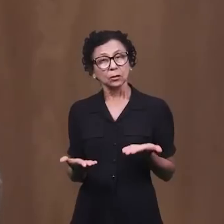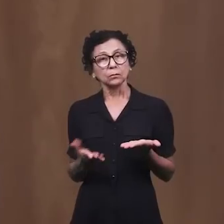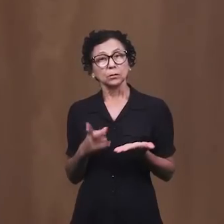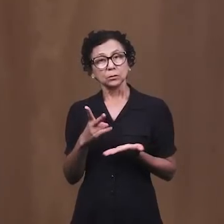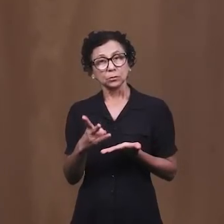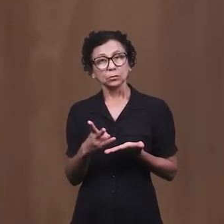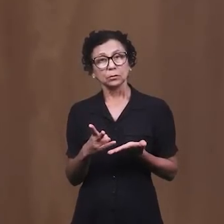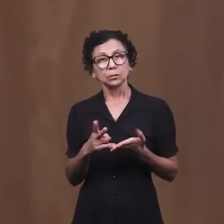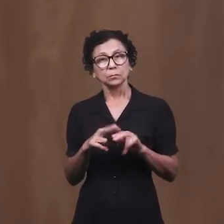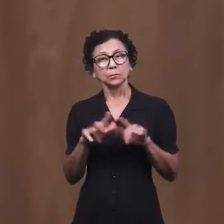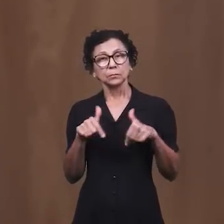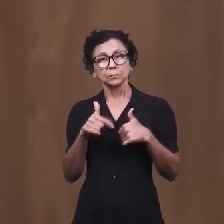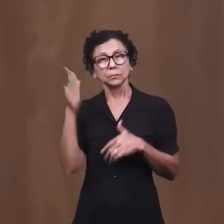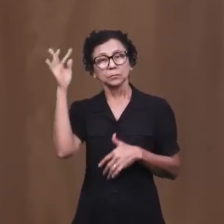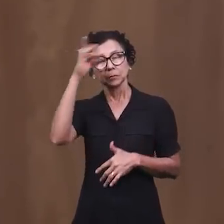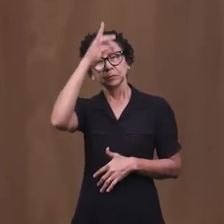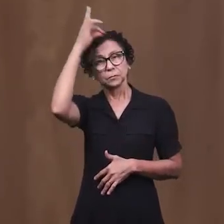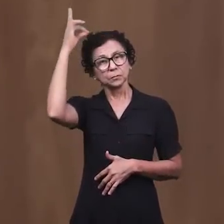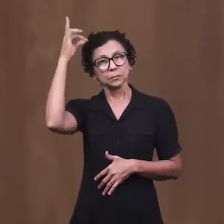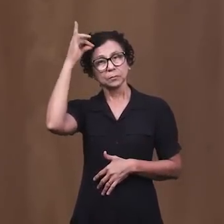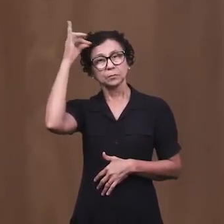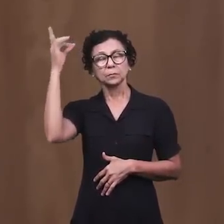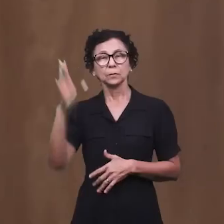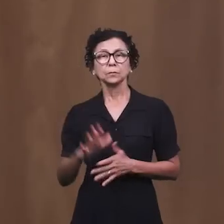Espírito Santo. E à medida